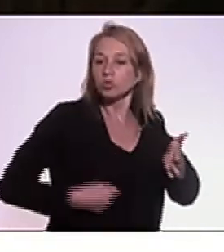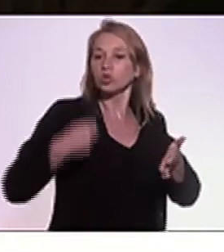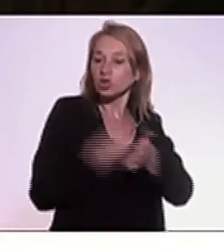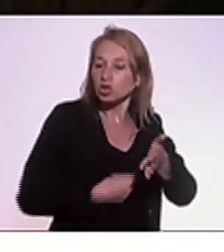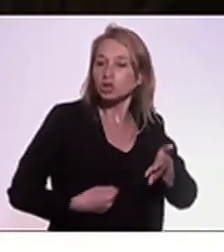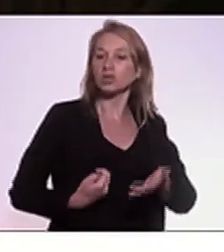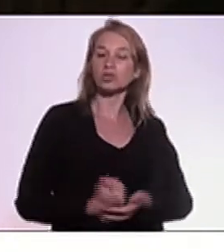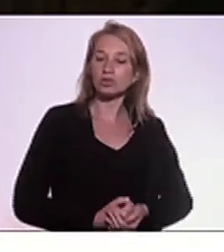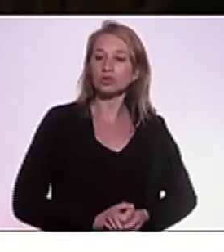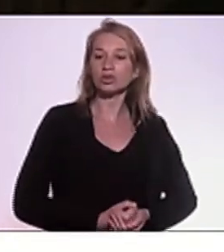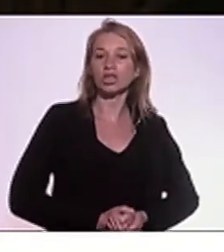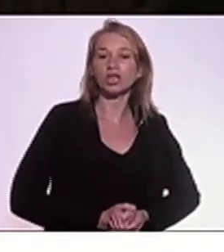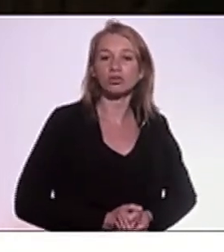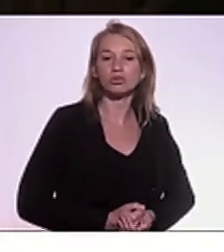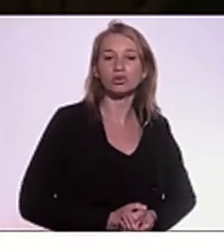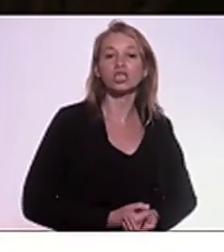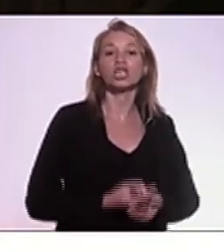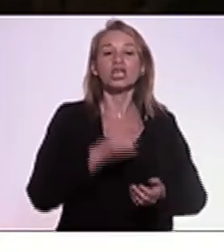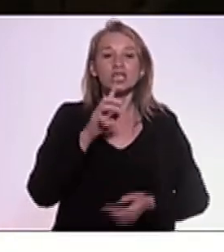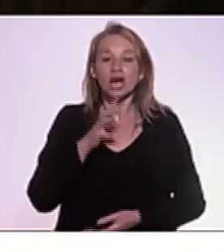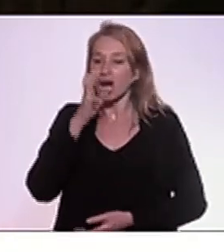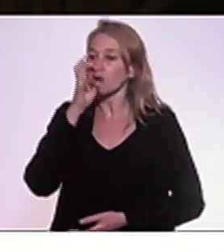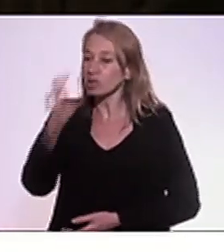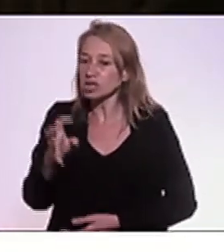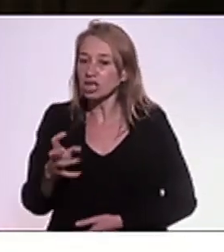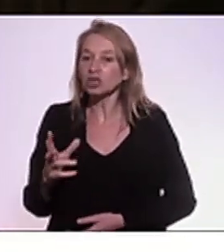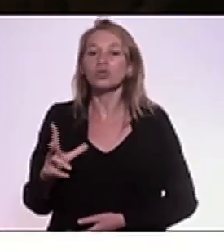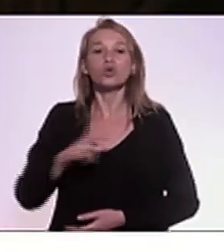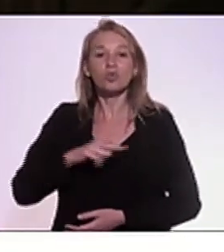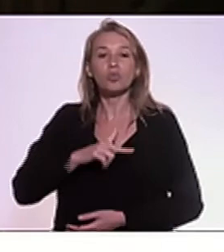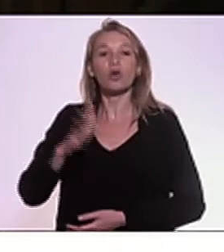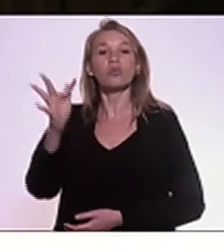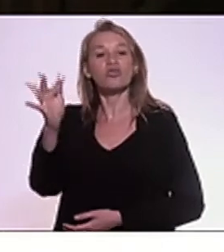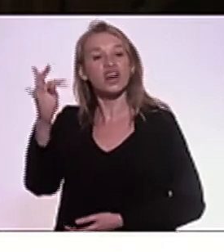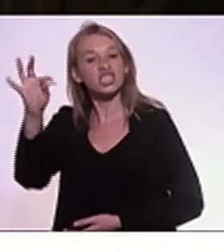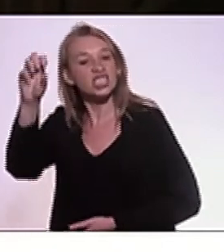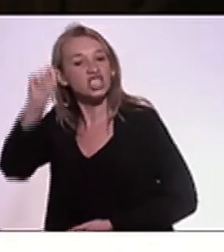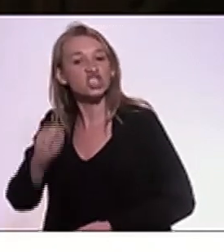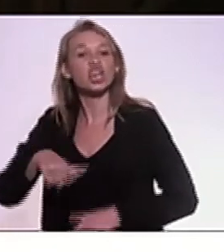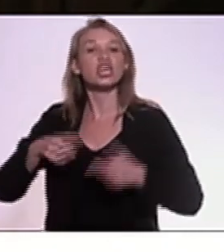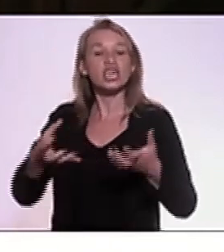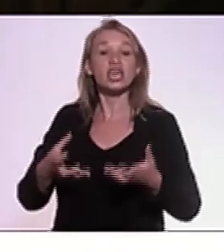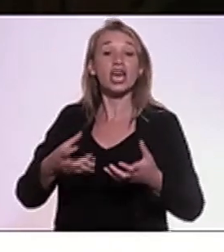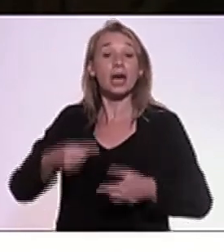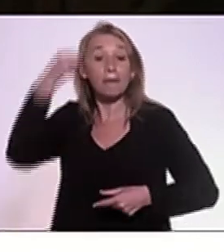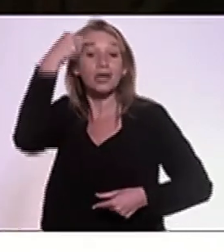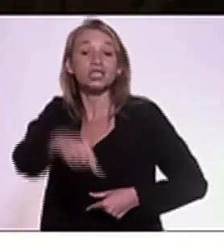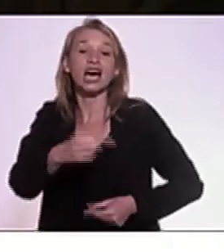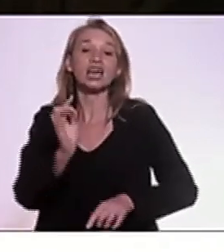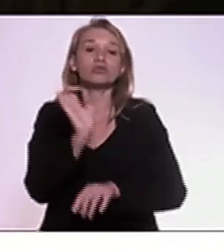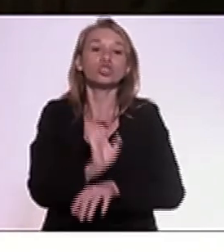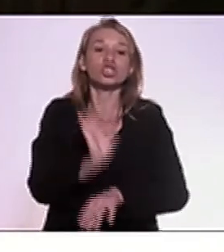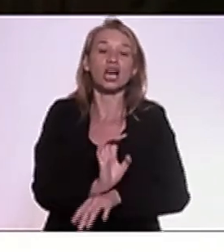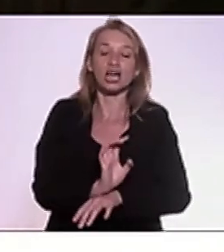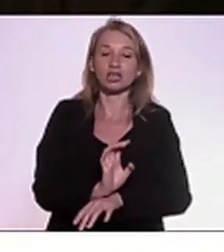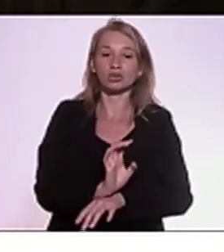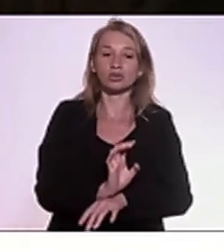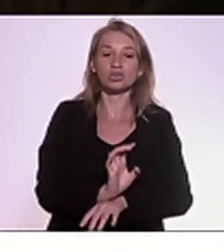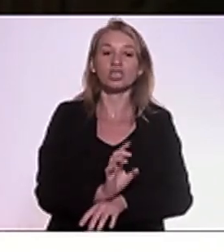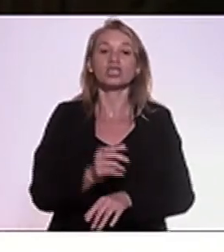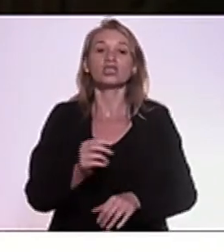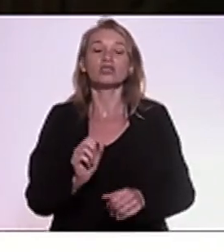sem a nossa voz denunciando esse proto-fascista que quer governar o Estado como um autocrata, como fazendo um